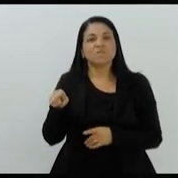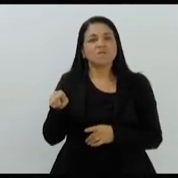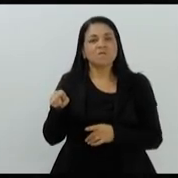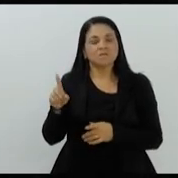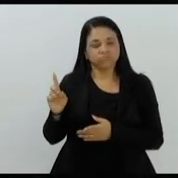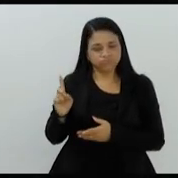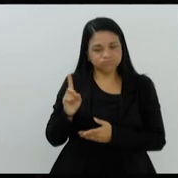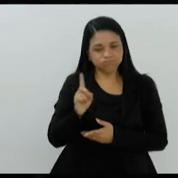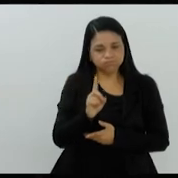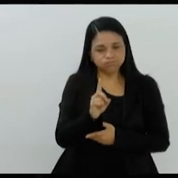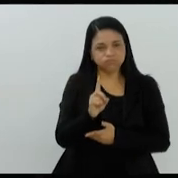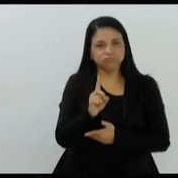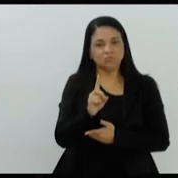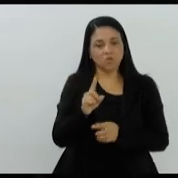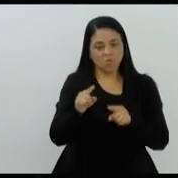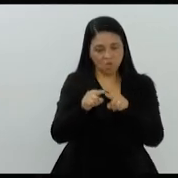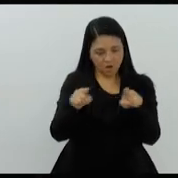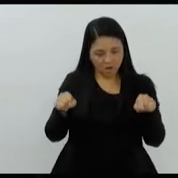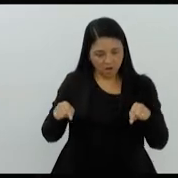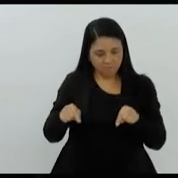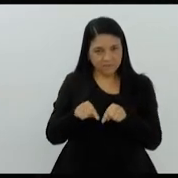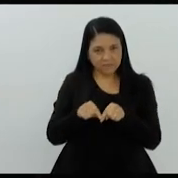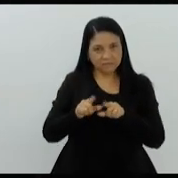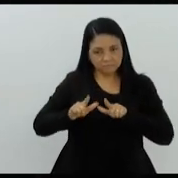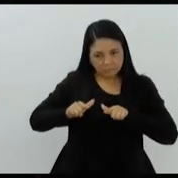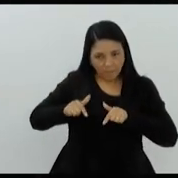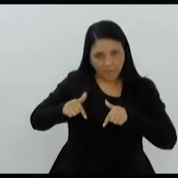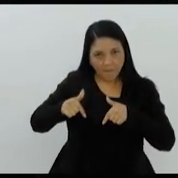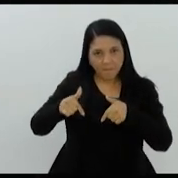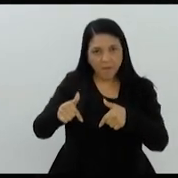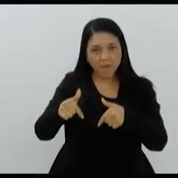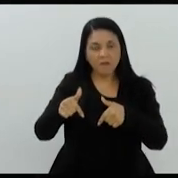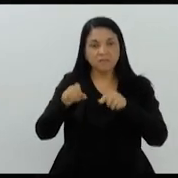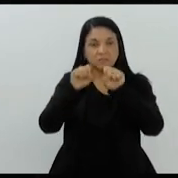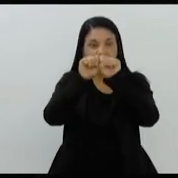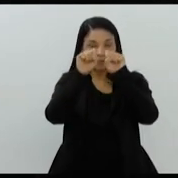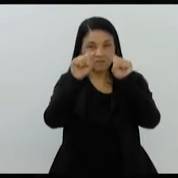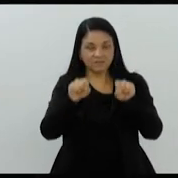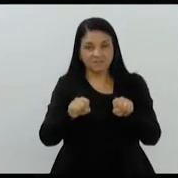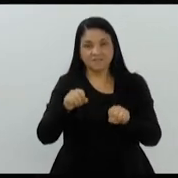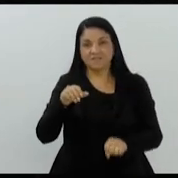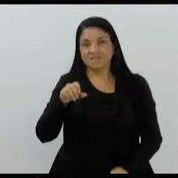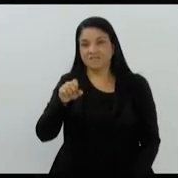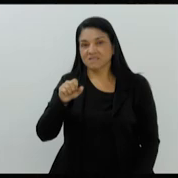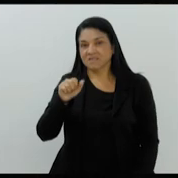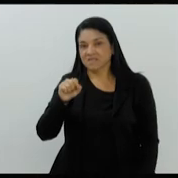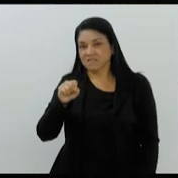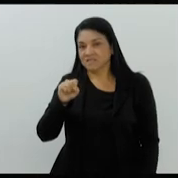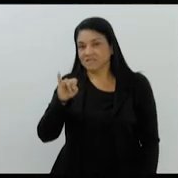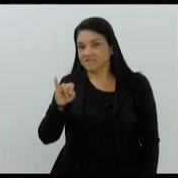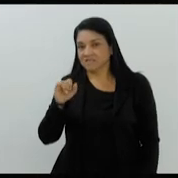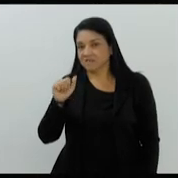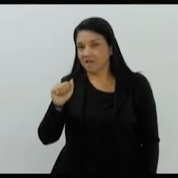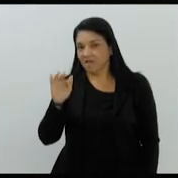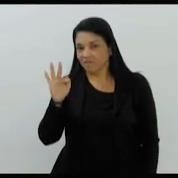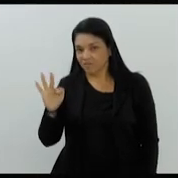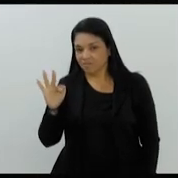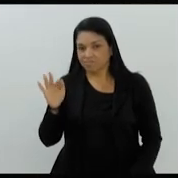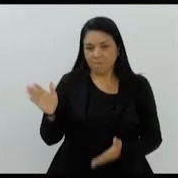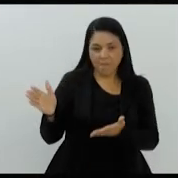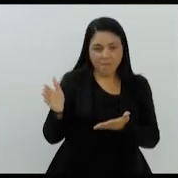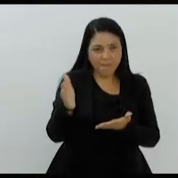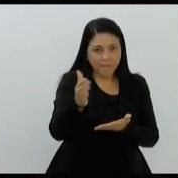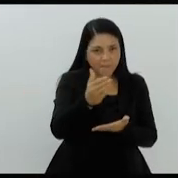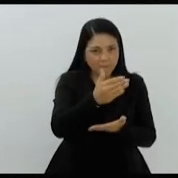tem um gabinete operoso no sistema CIAF, e levantar todas as